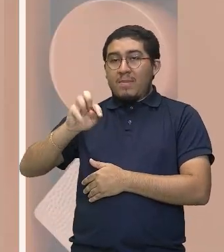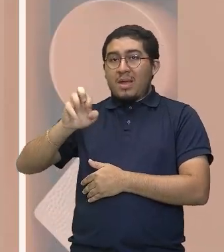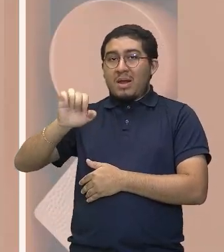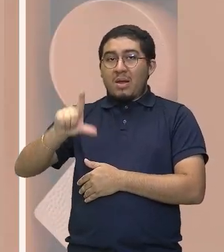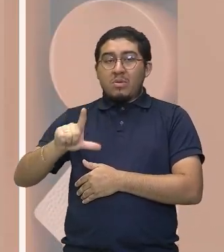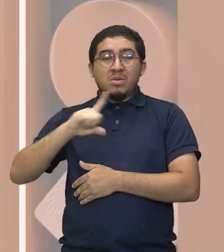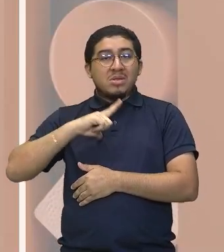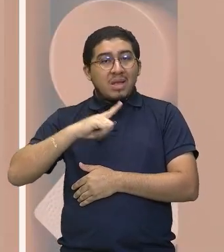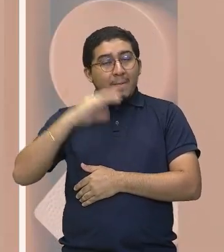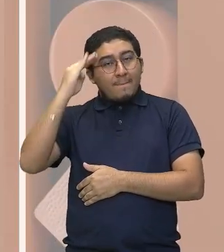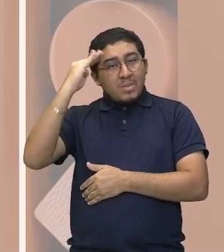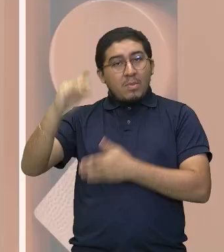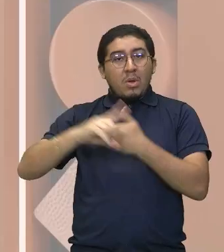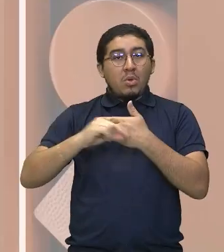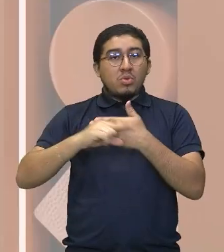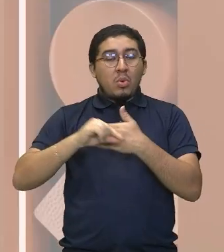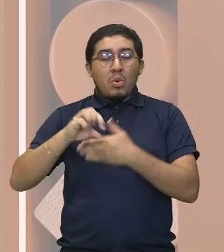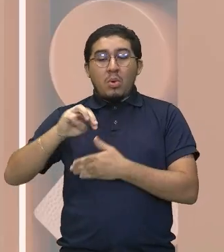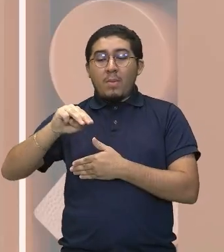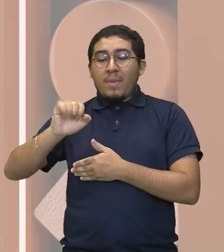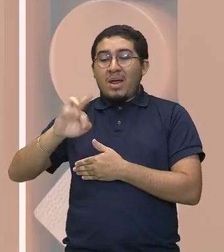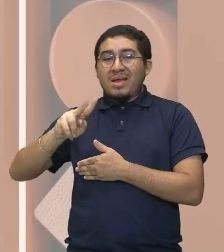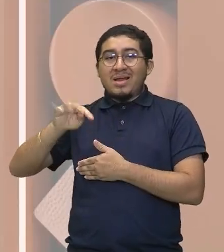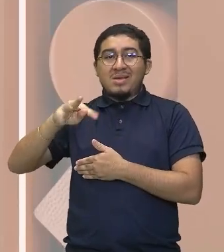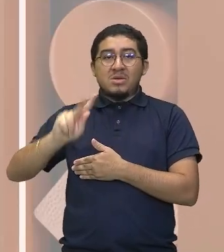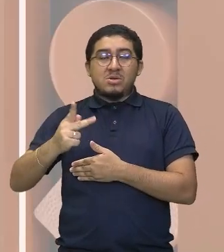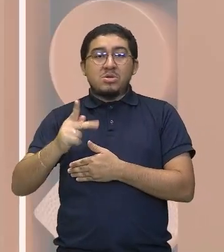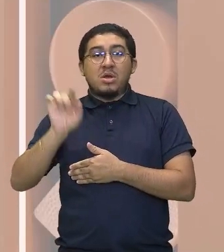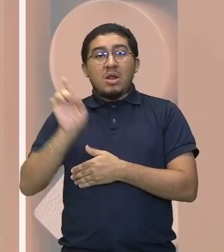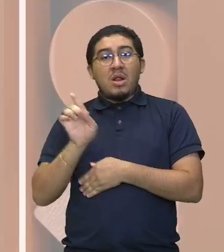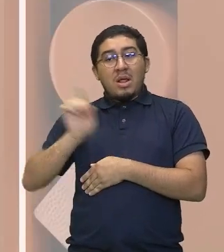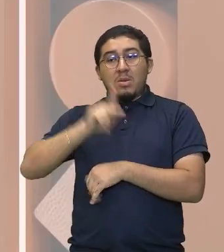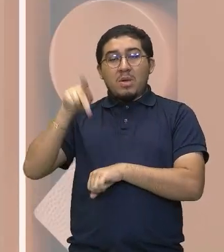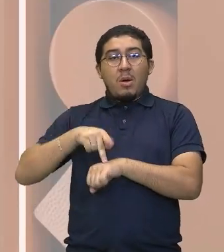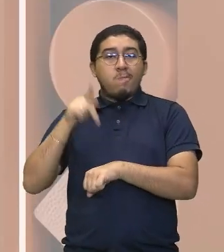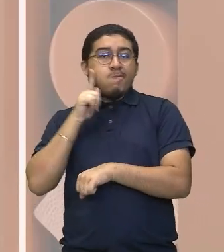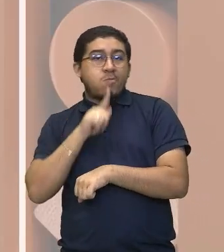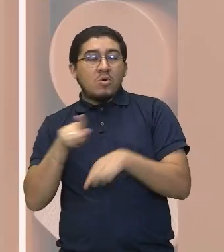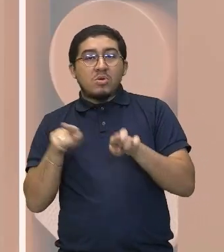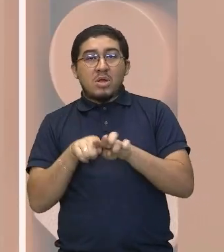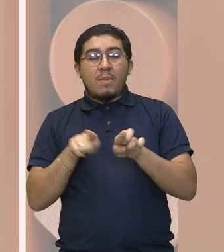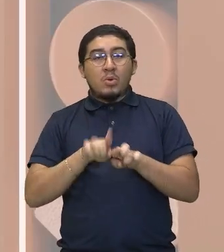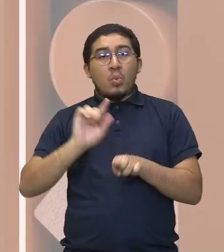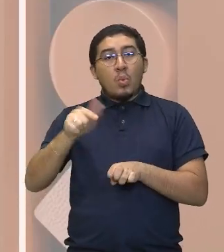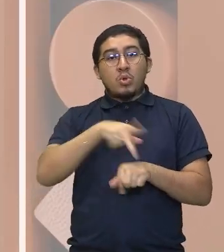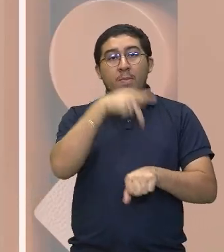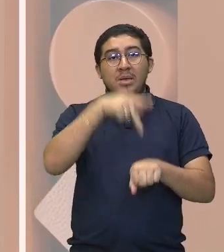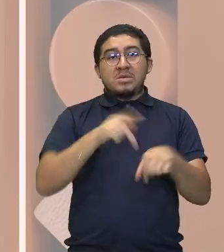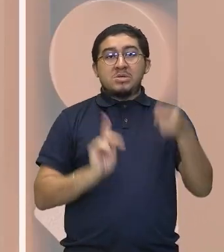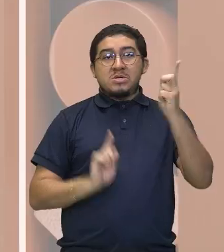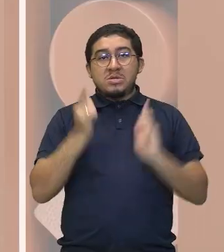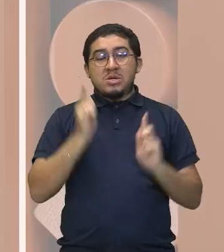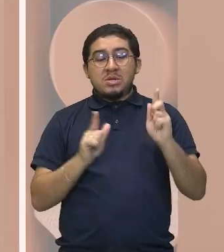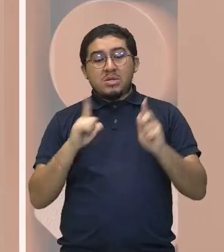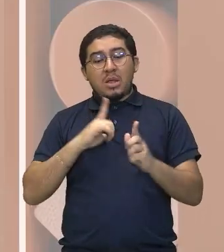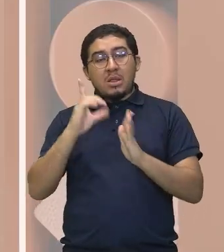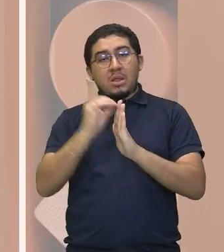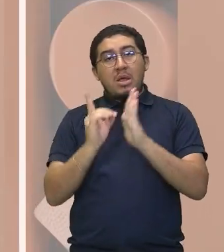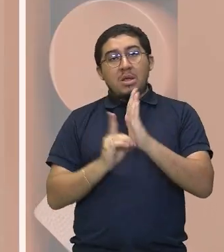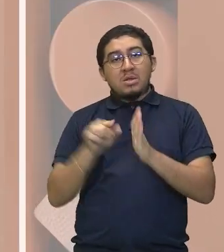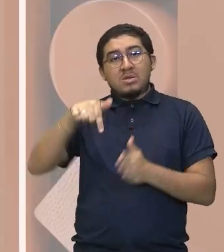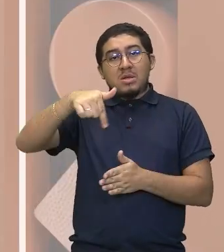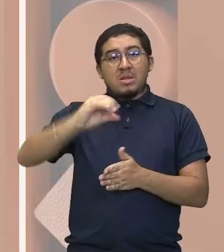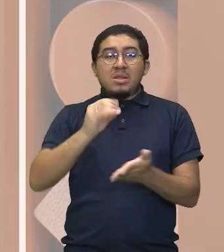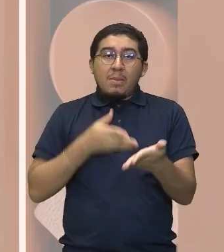proeminentes, Margaret Thatcher, no Reino Unido. No Chile também vai ser implementado na década de 70,